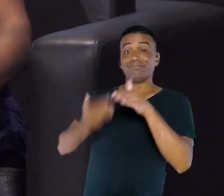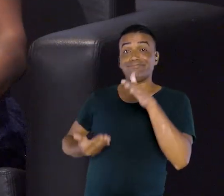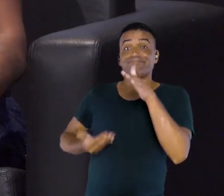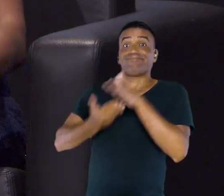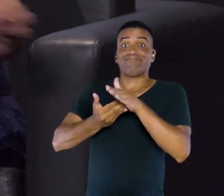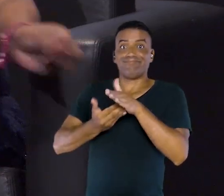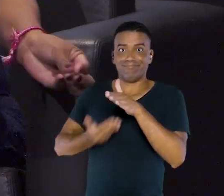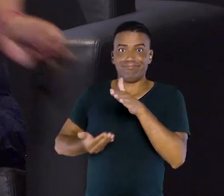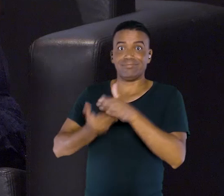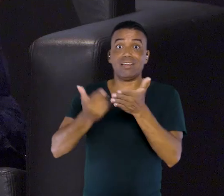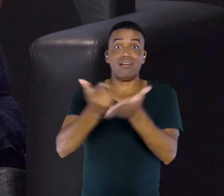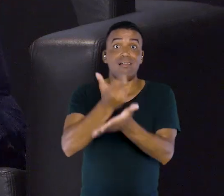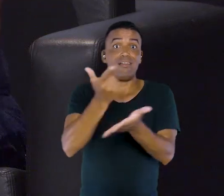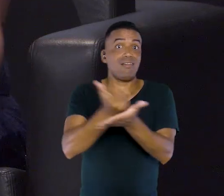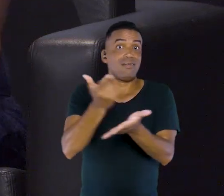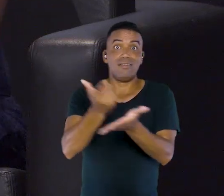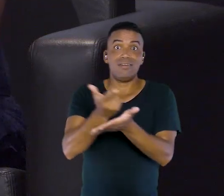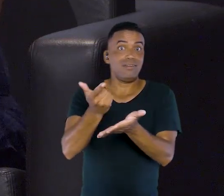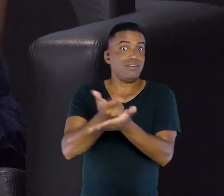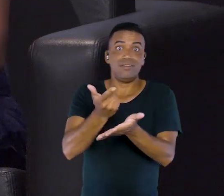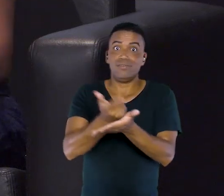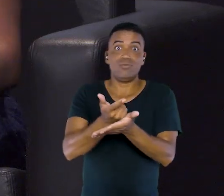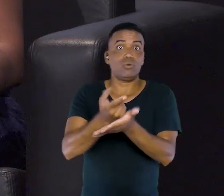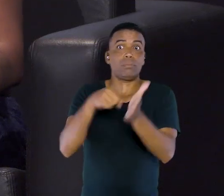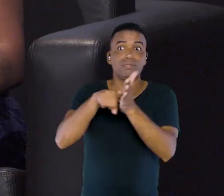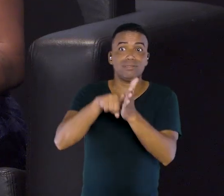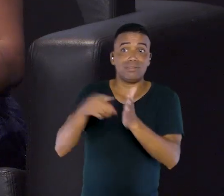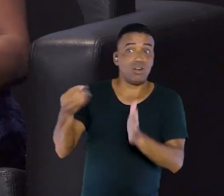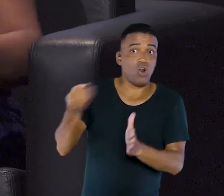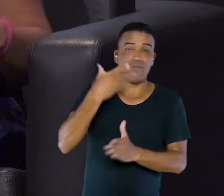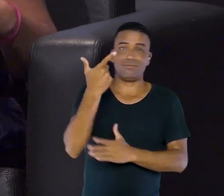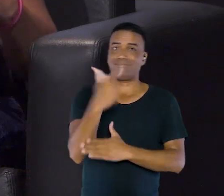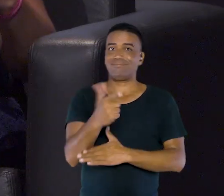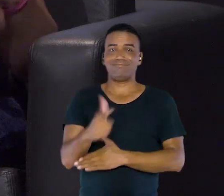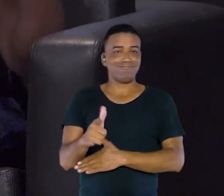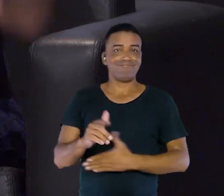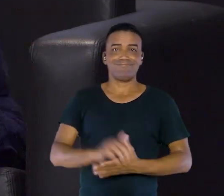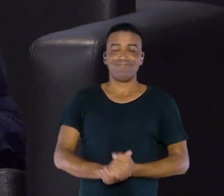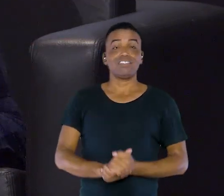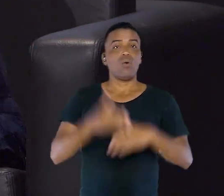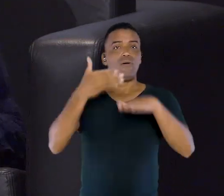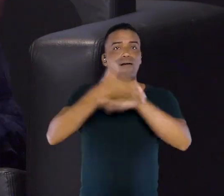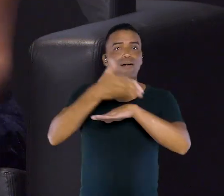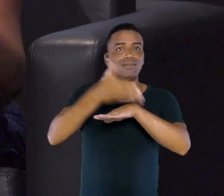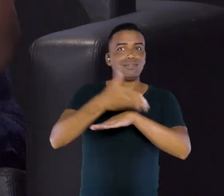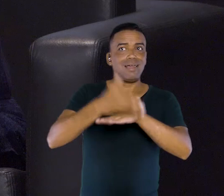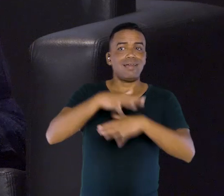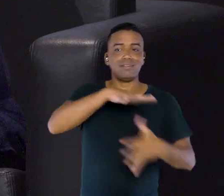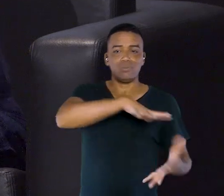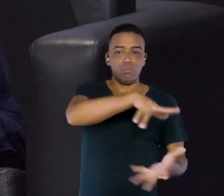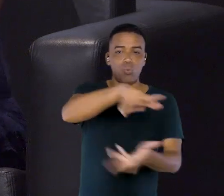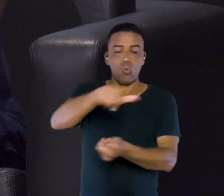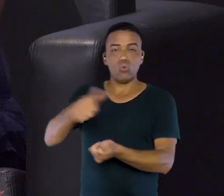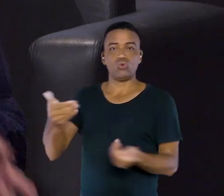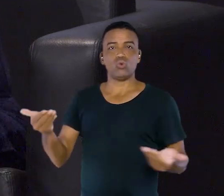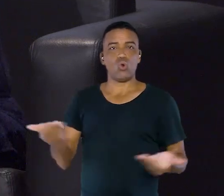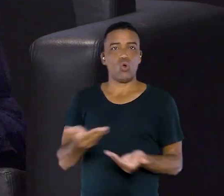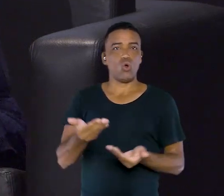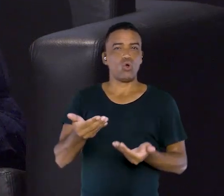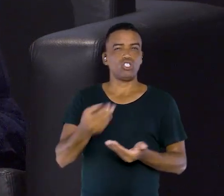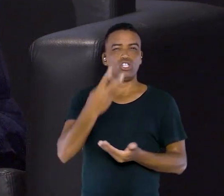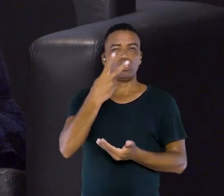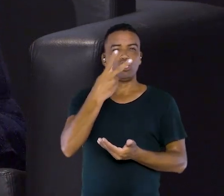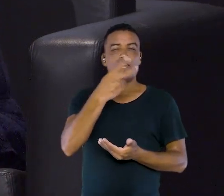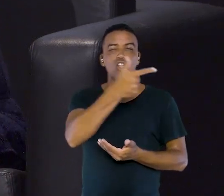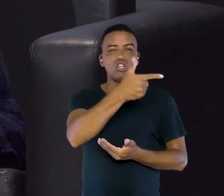muito limitado, nem livro atualizado tínhamos, né? Então, ter acesso a esse mundo hoje, só a